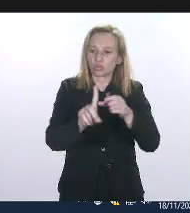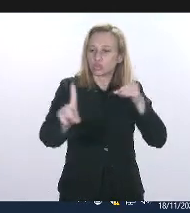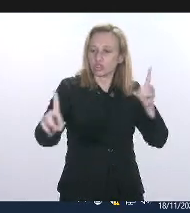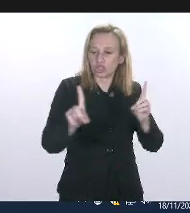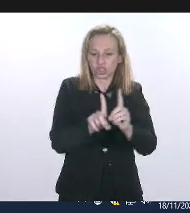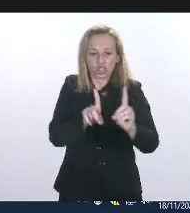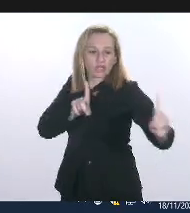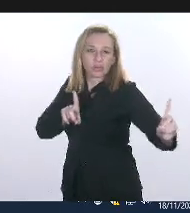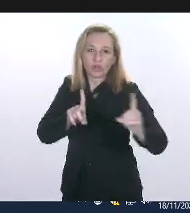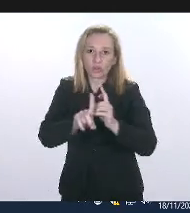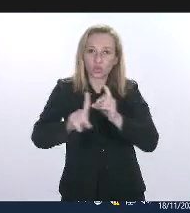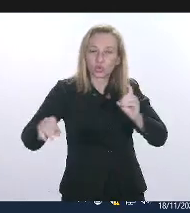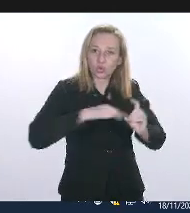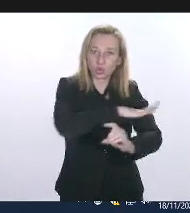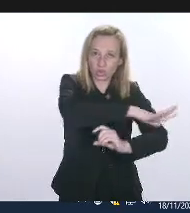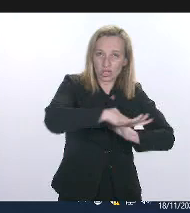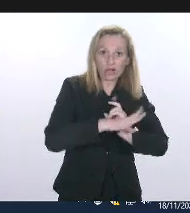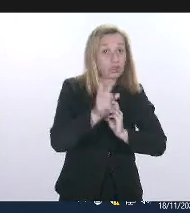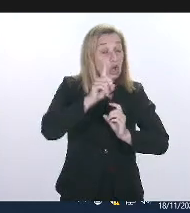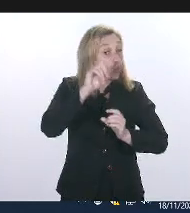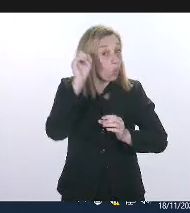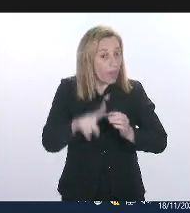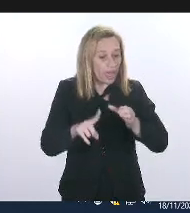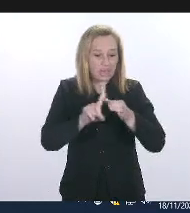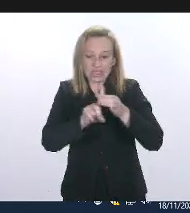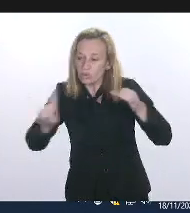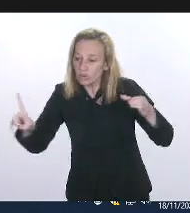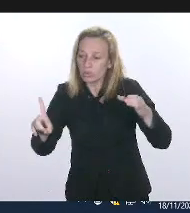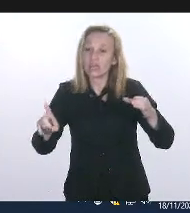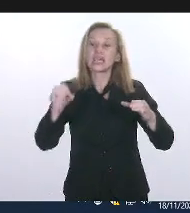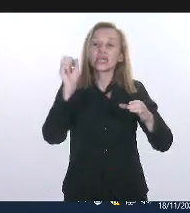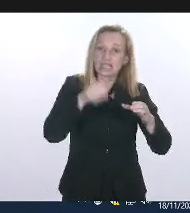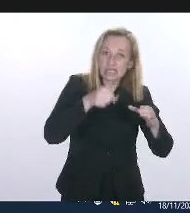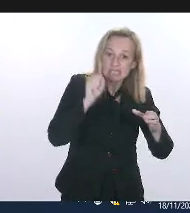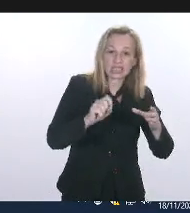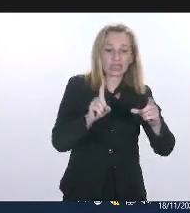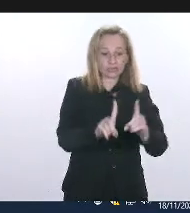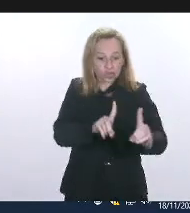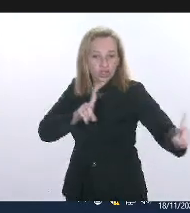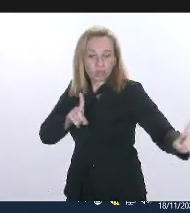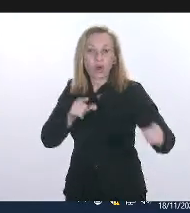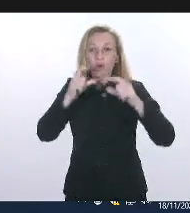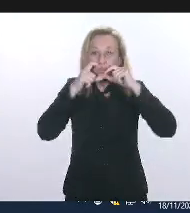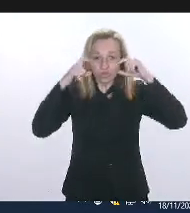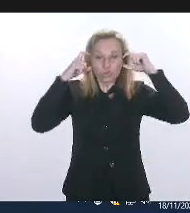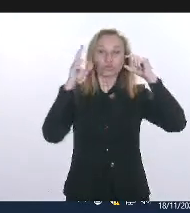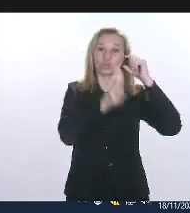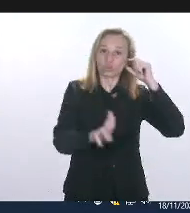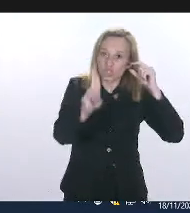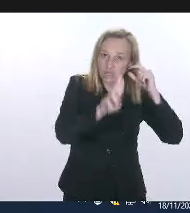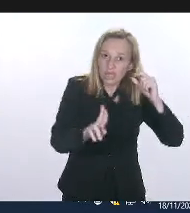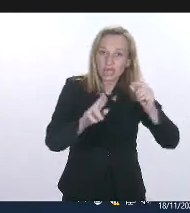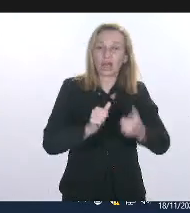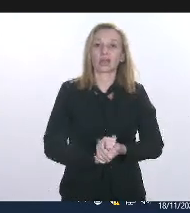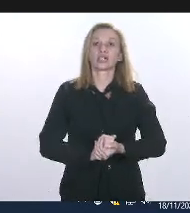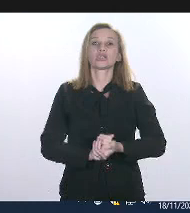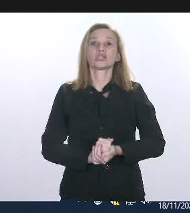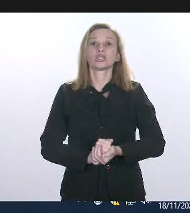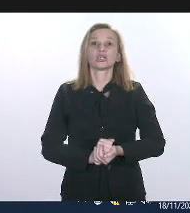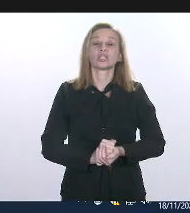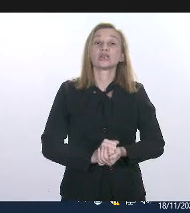distanciamento social, que não é isolamento, o distanciamento é o uso da máscara, é você manter a distância das pessoas, é você